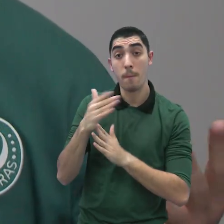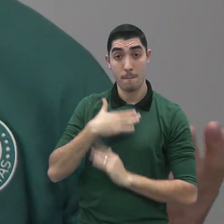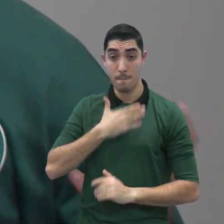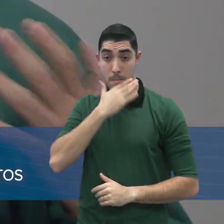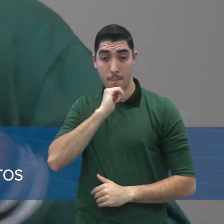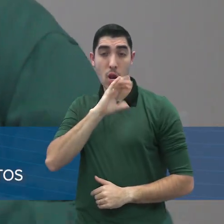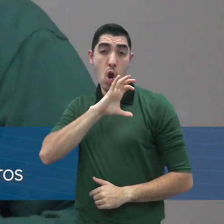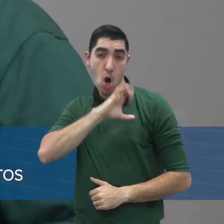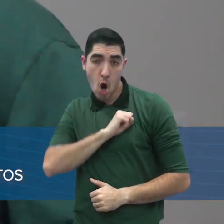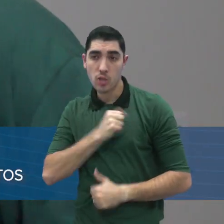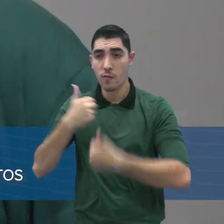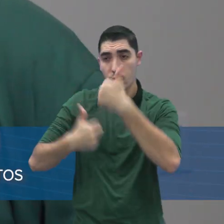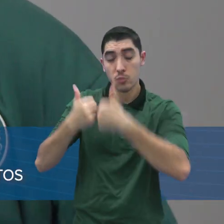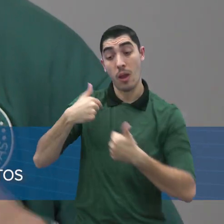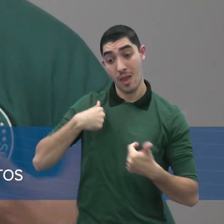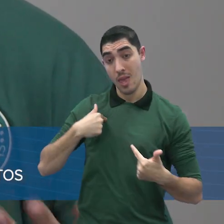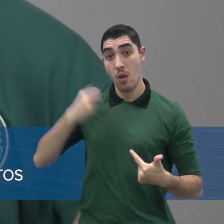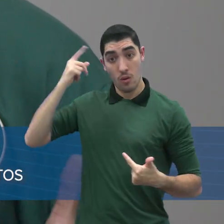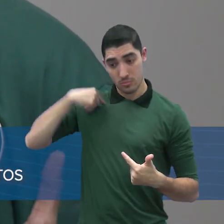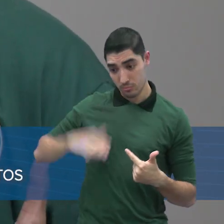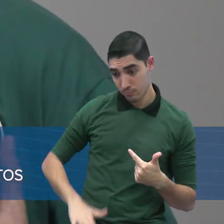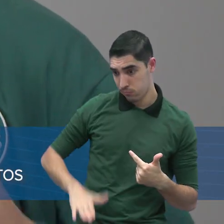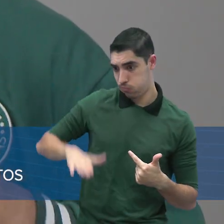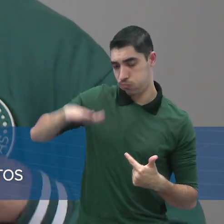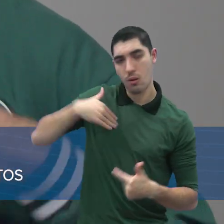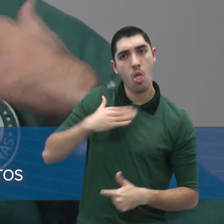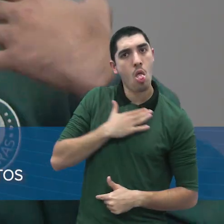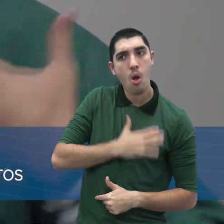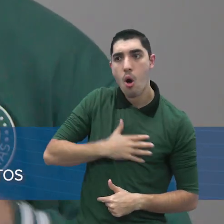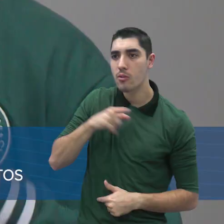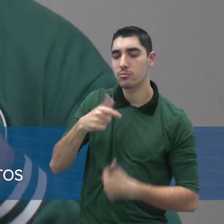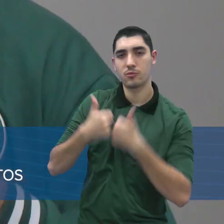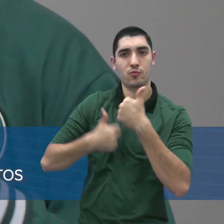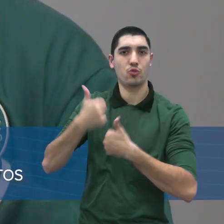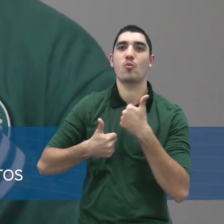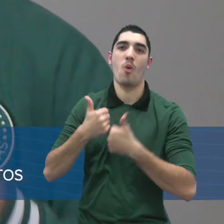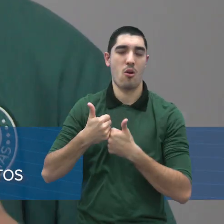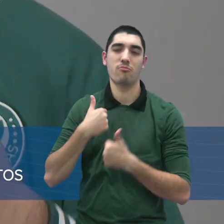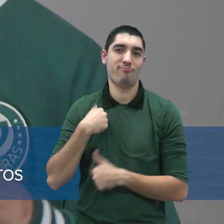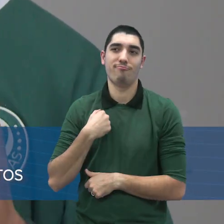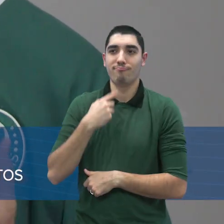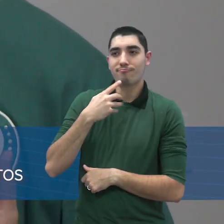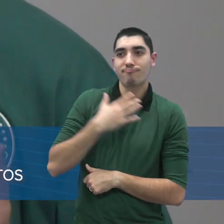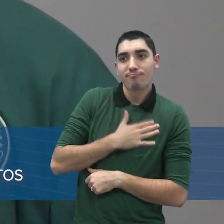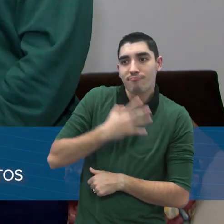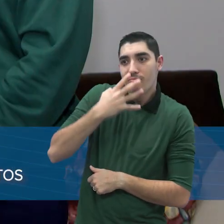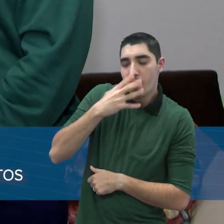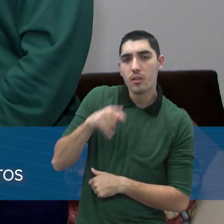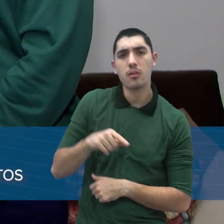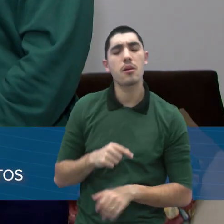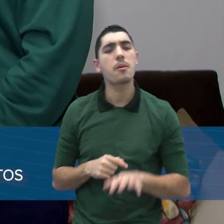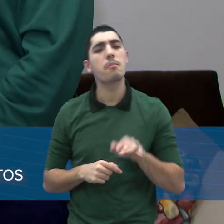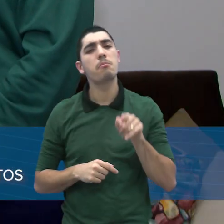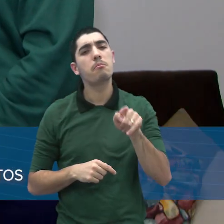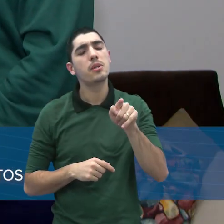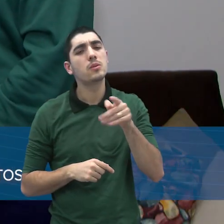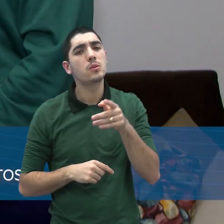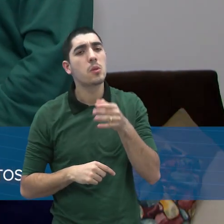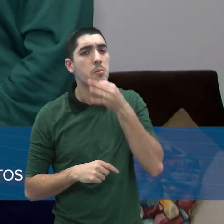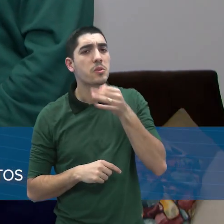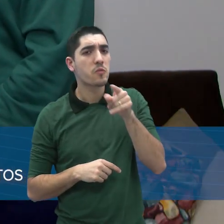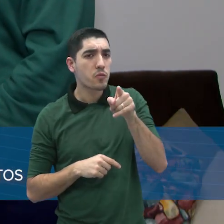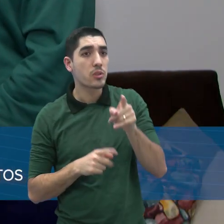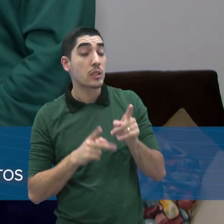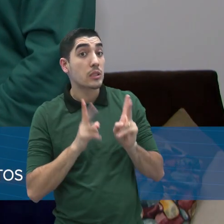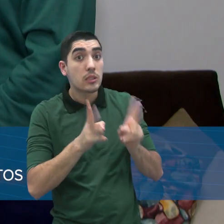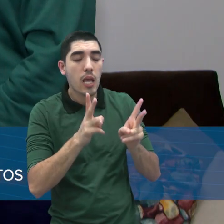gostava de futebol, eu gosto de futebol desde quando eu nasci. Então, mudei a minha vida com isso, com o futebol. Como que você vê essa sua